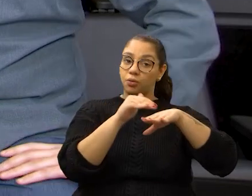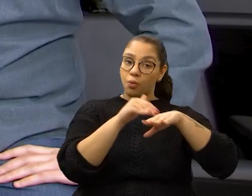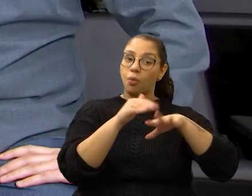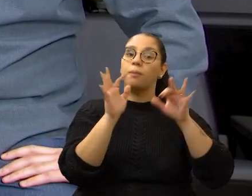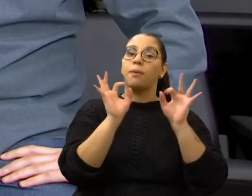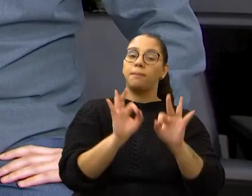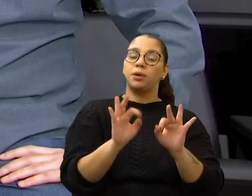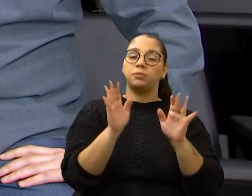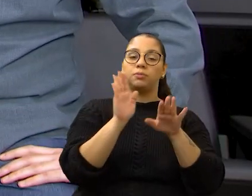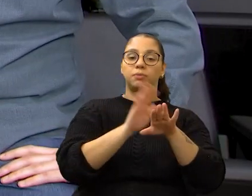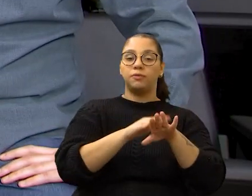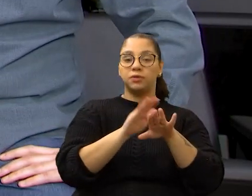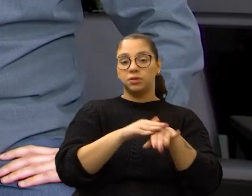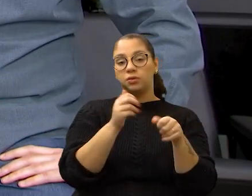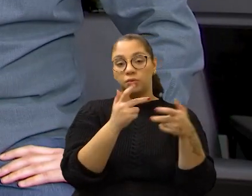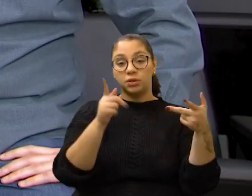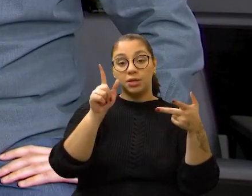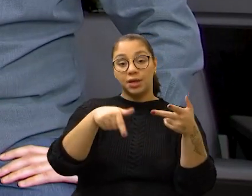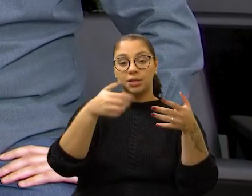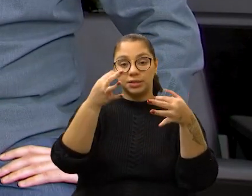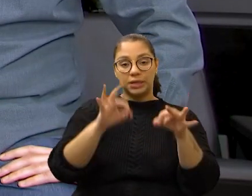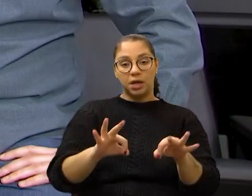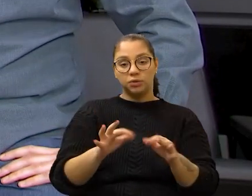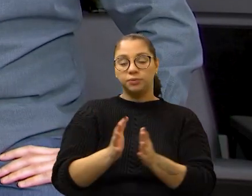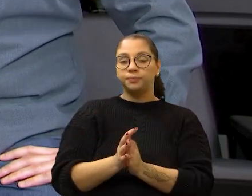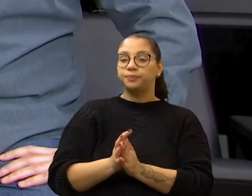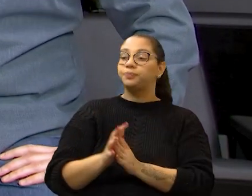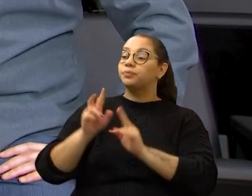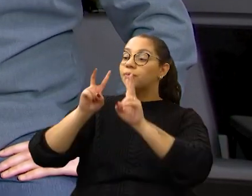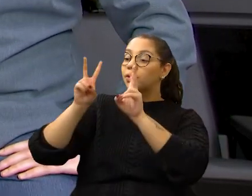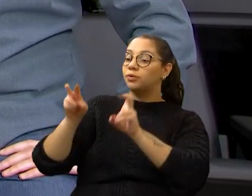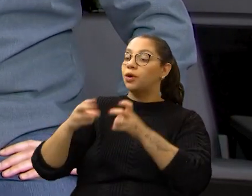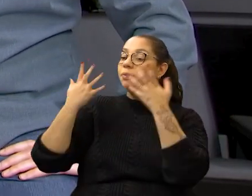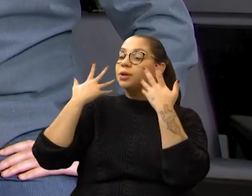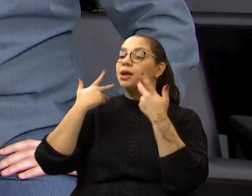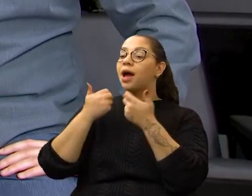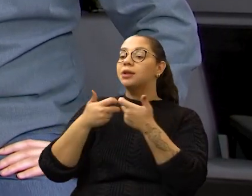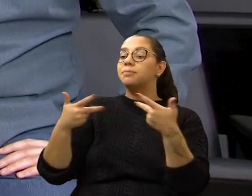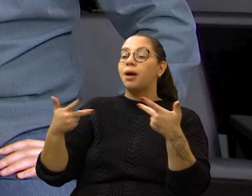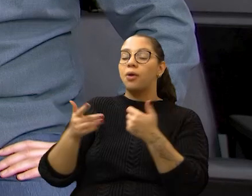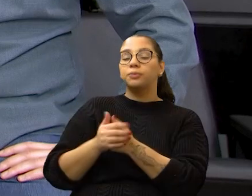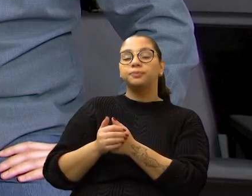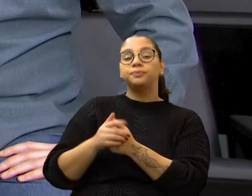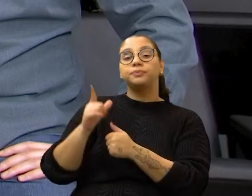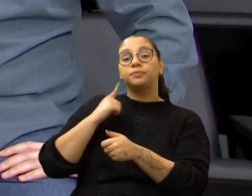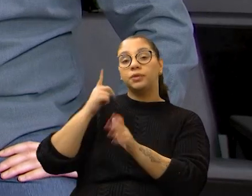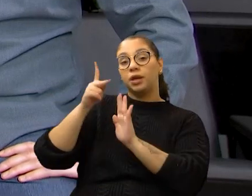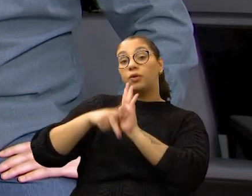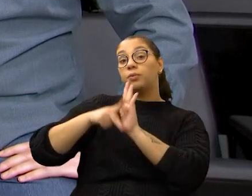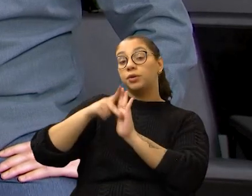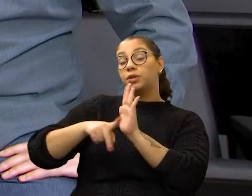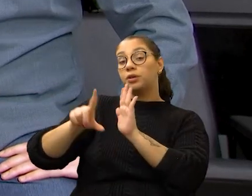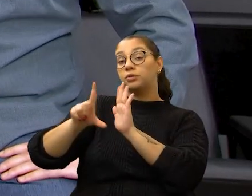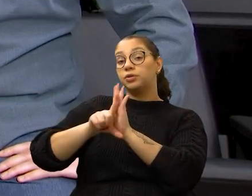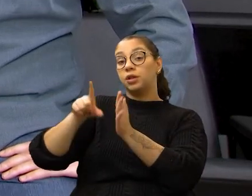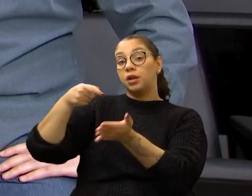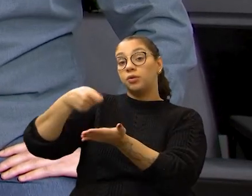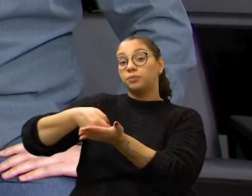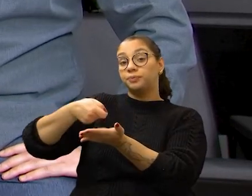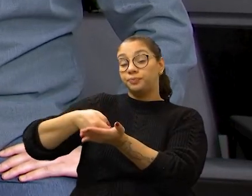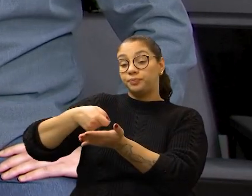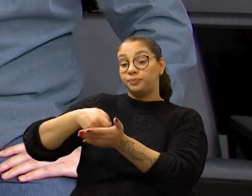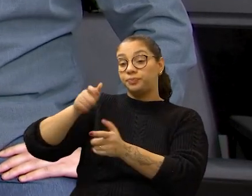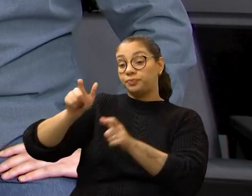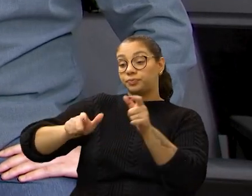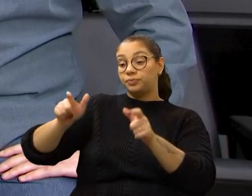cobrar mesmo para que seja feito aquilo que é correto, né? Sobre a causa animal agora, vereadora, você tem um projeto de lei que obriga os